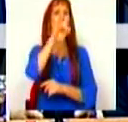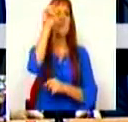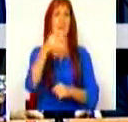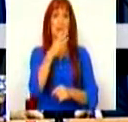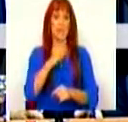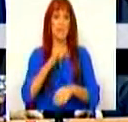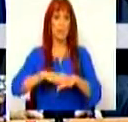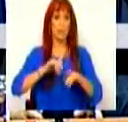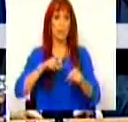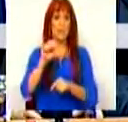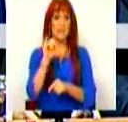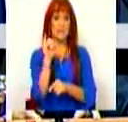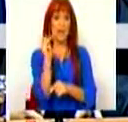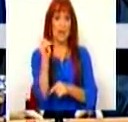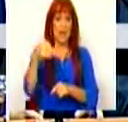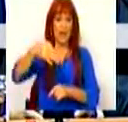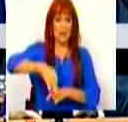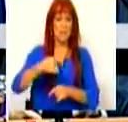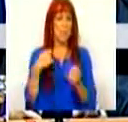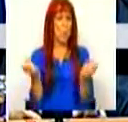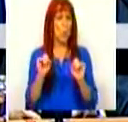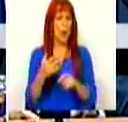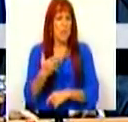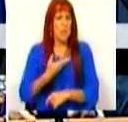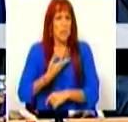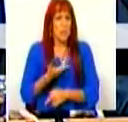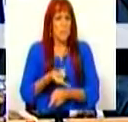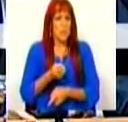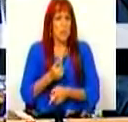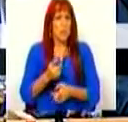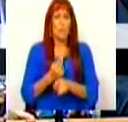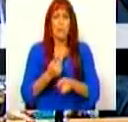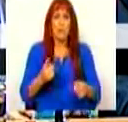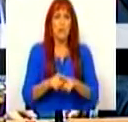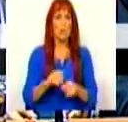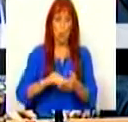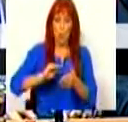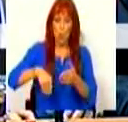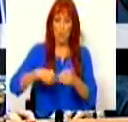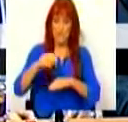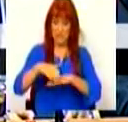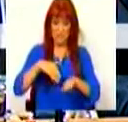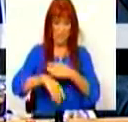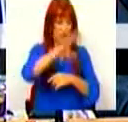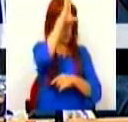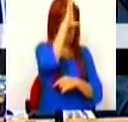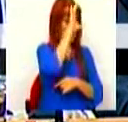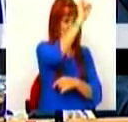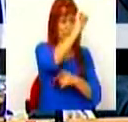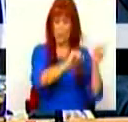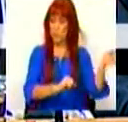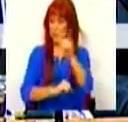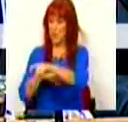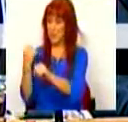coloca quanto ao Ciresp, não existe uma dívida, porque o contrato celebrado entre o Estado e